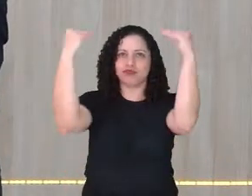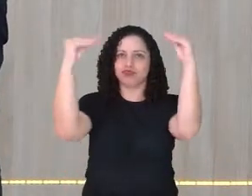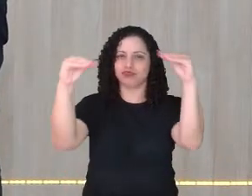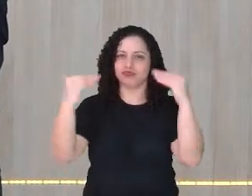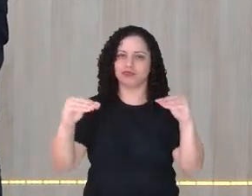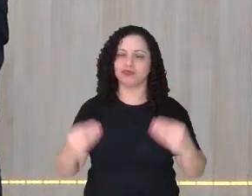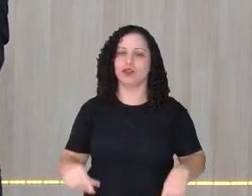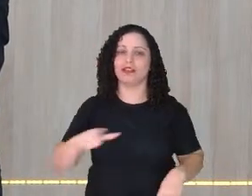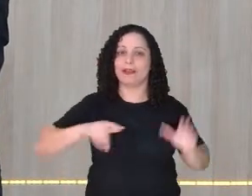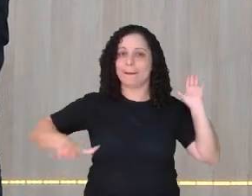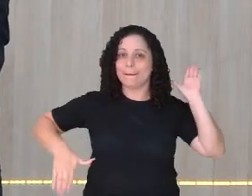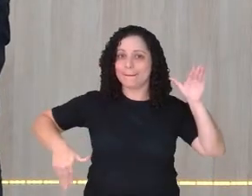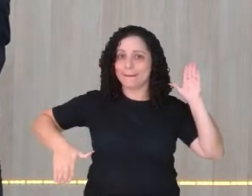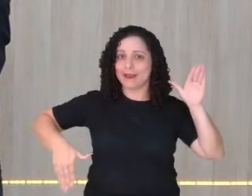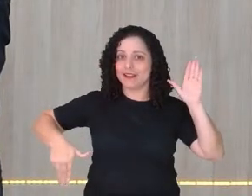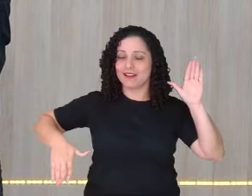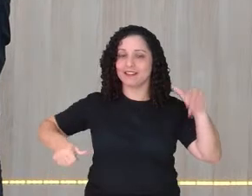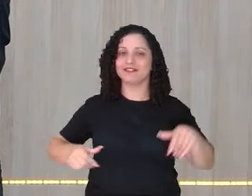tem